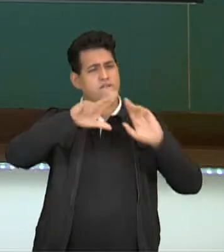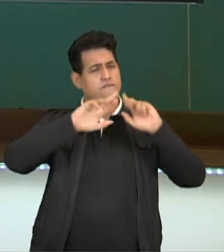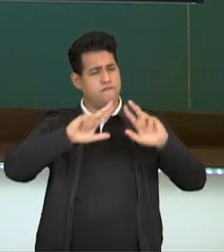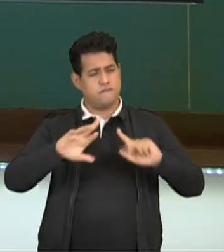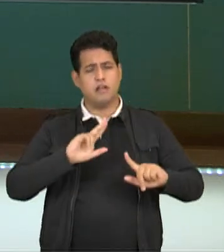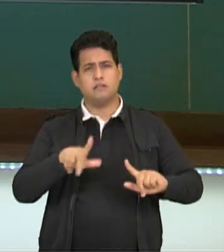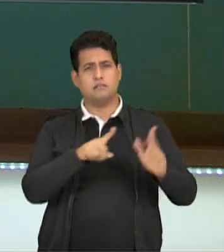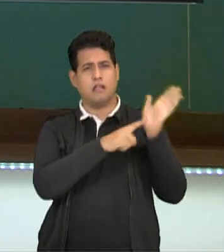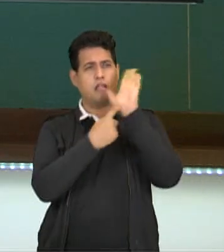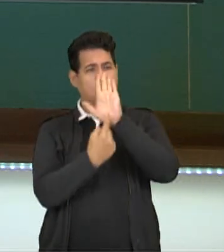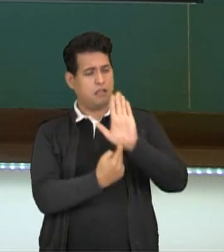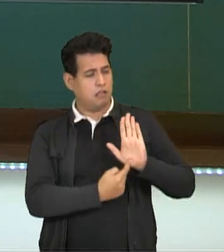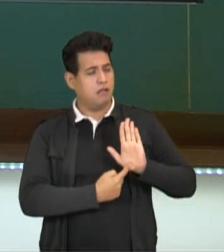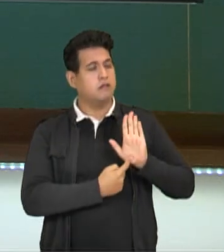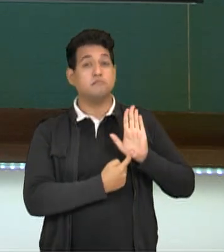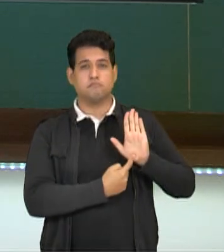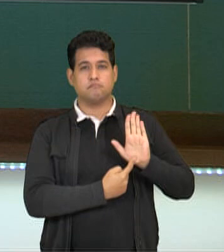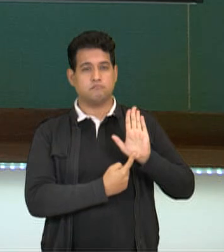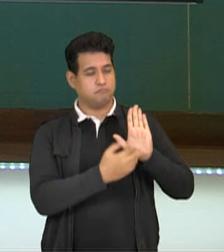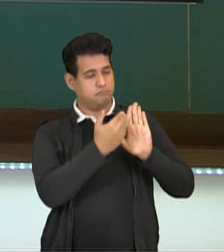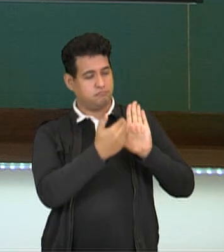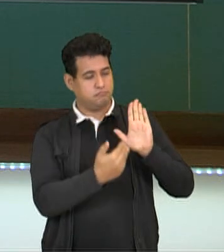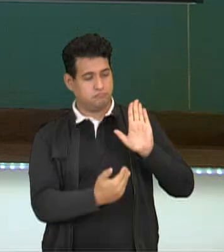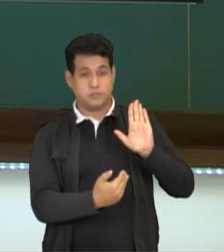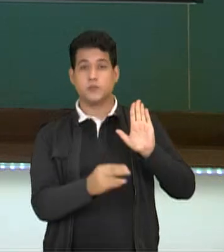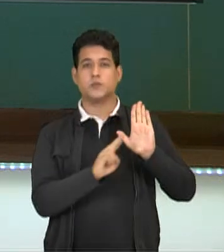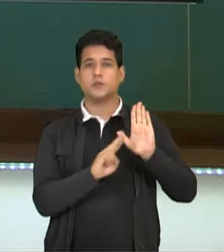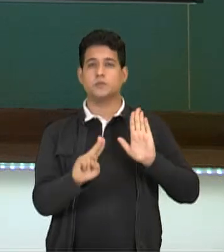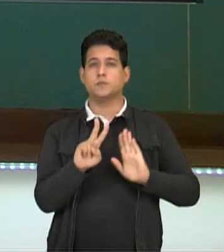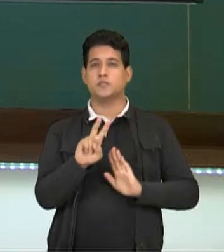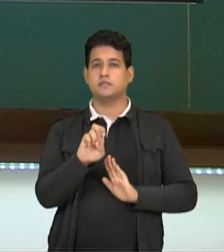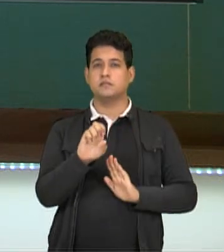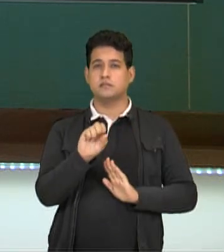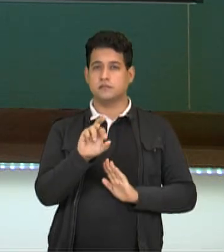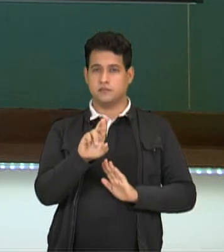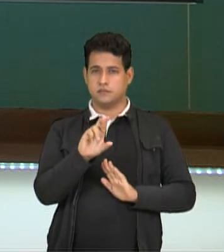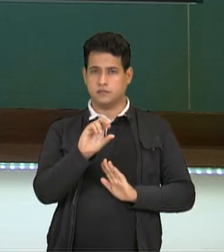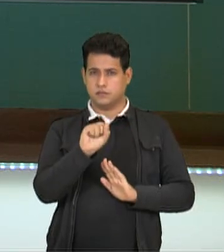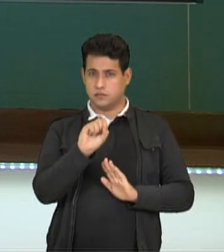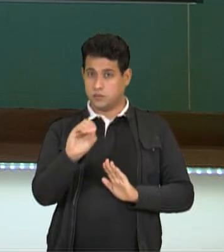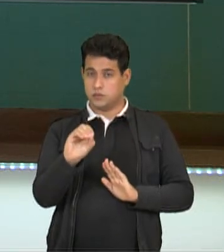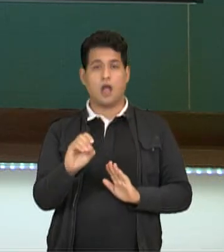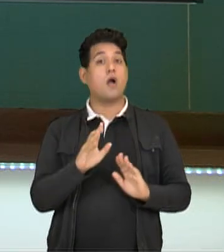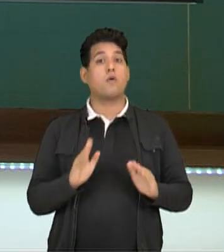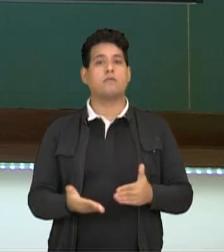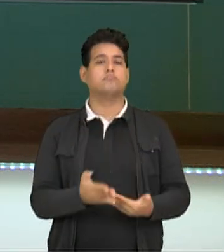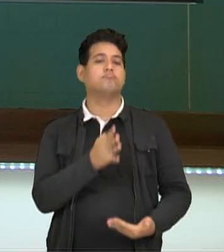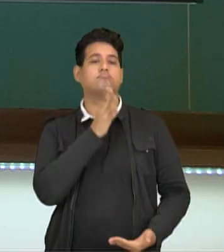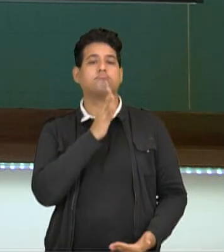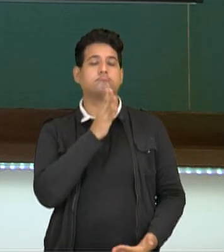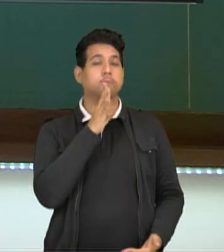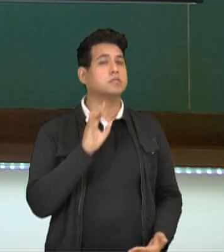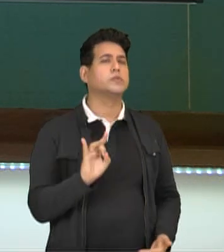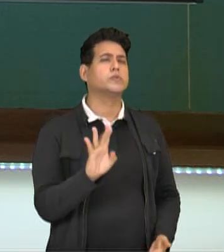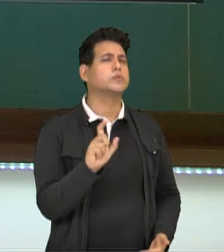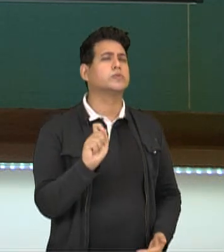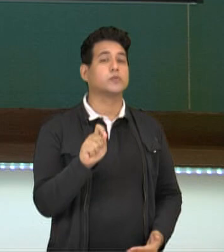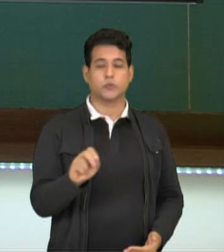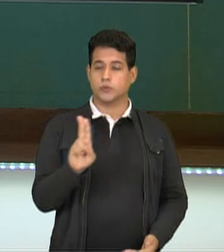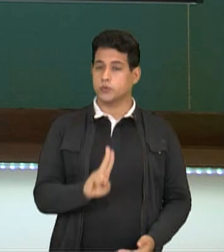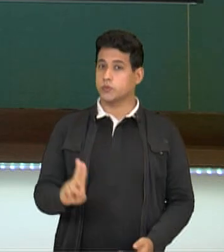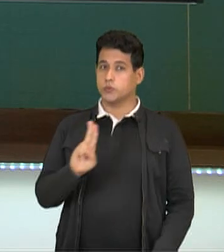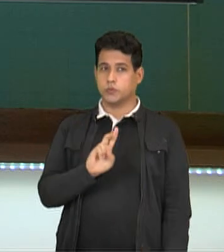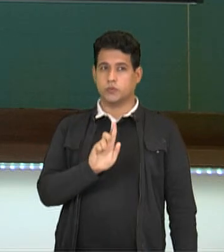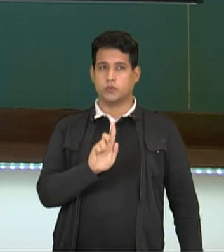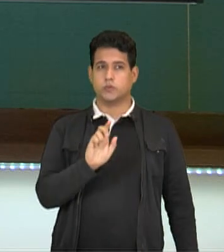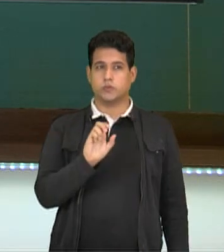foram aparecendo ali em cada linha. A isso nós chamamos de verso. Agora você vai reconhecer apenas aquelas que têm o uso de